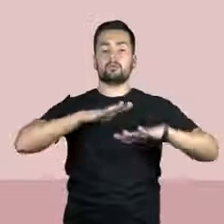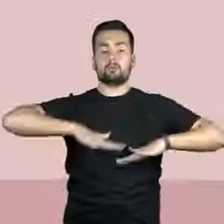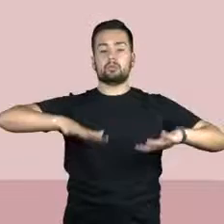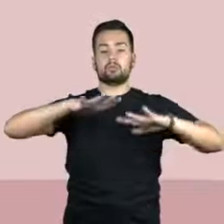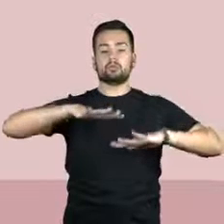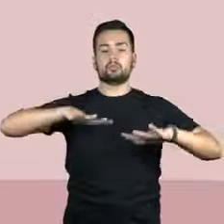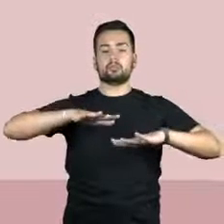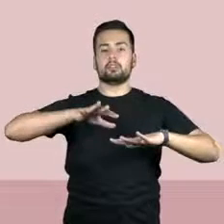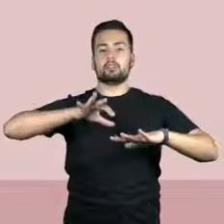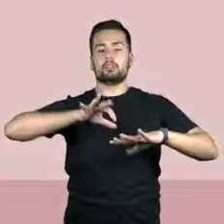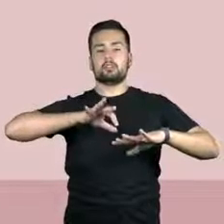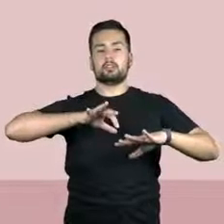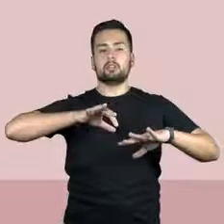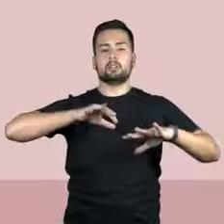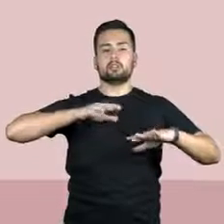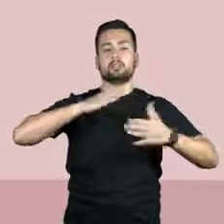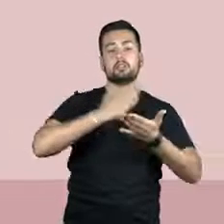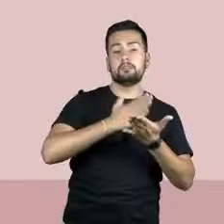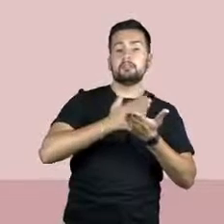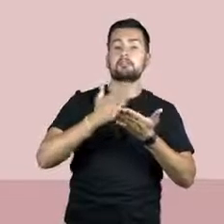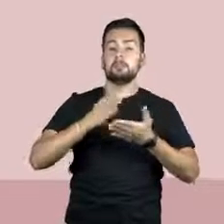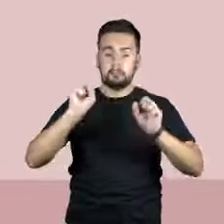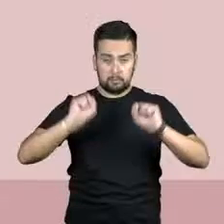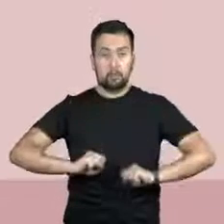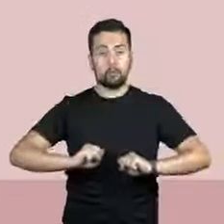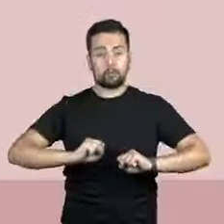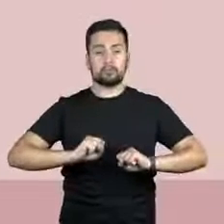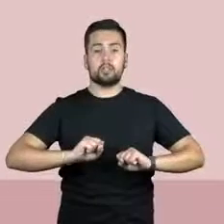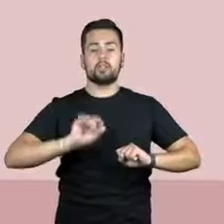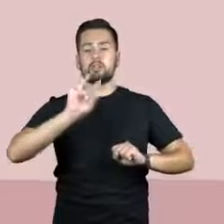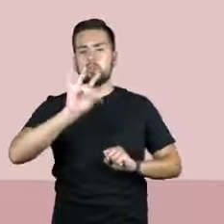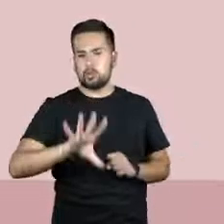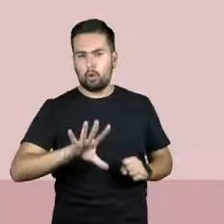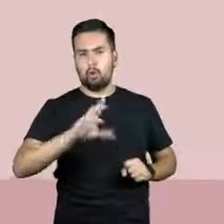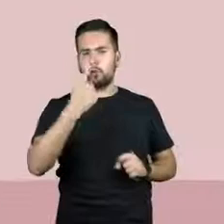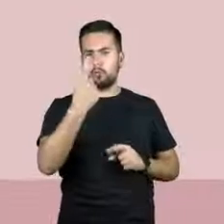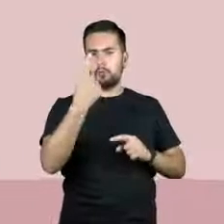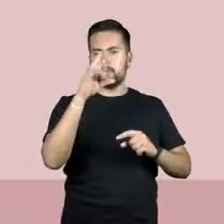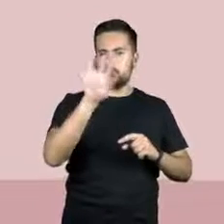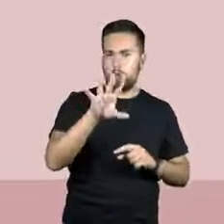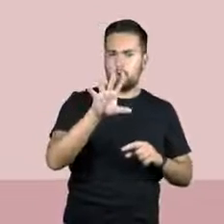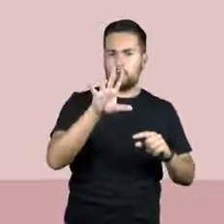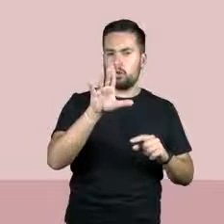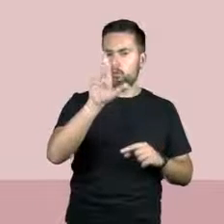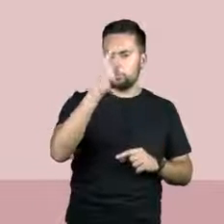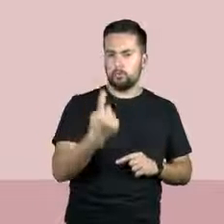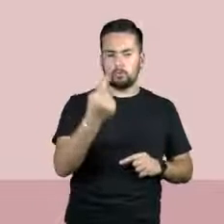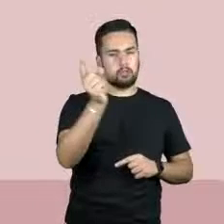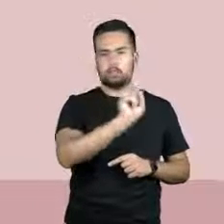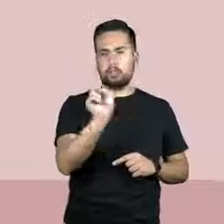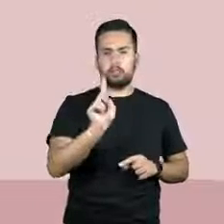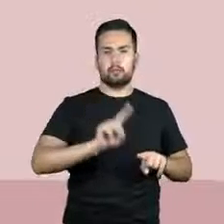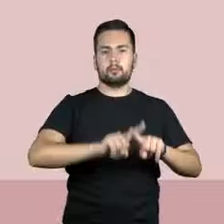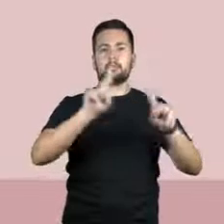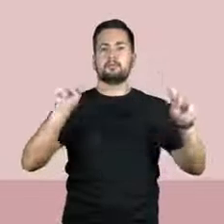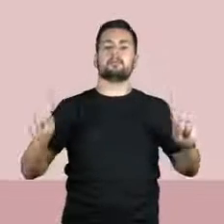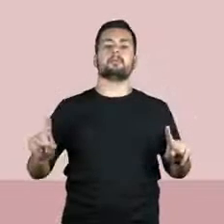terreno. Tá? Ou seja, que a gente divida essas fatias não só em uma fatia de um solo único, mas em uma fatia